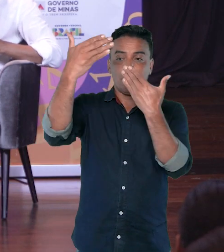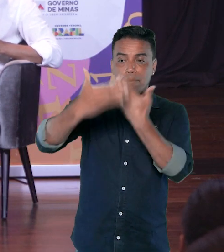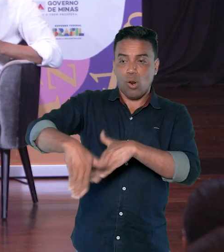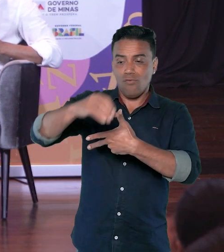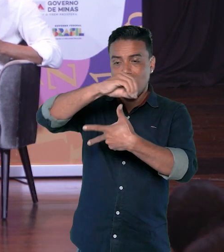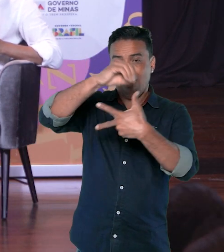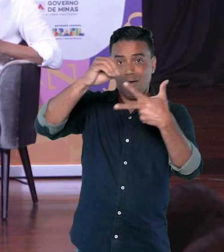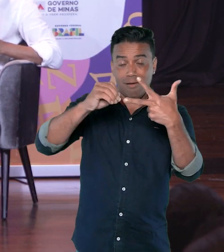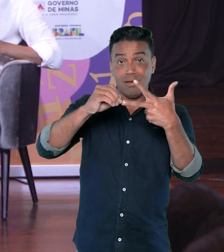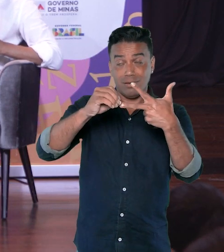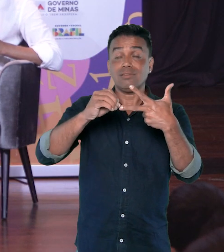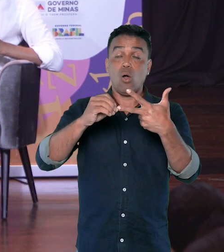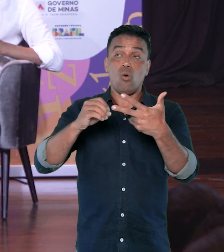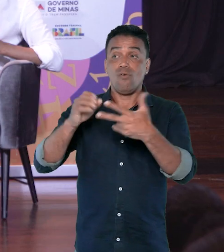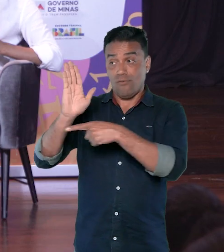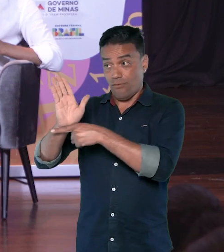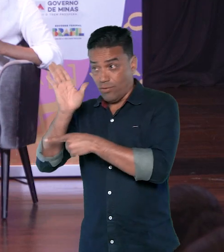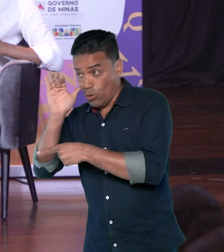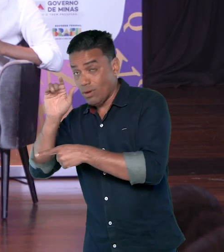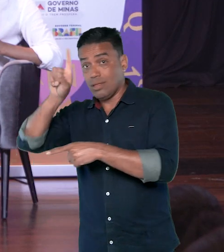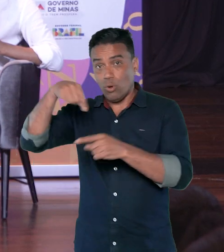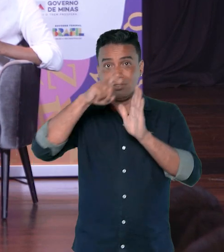documentário para que eles depois fizessem uma redação.